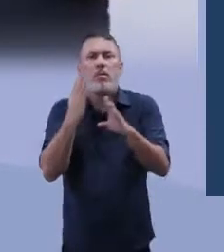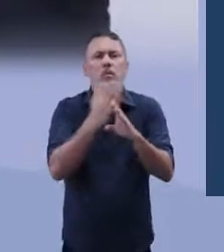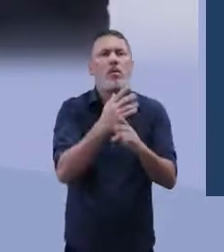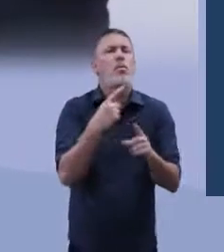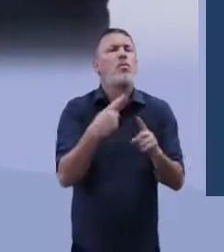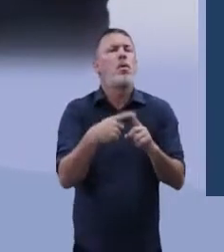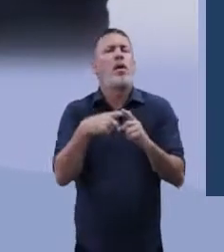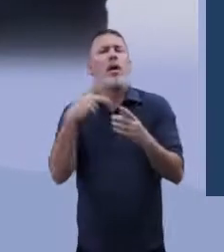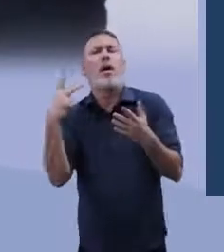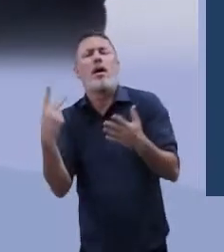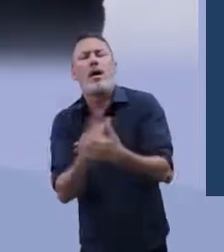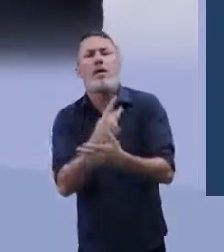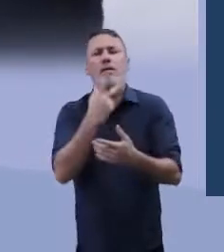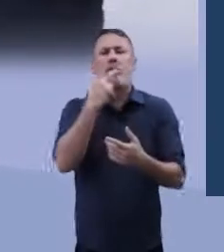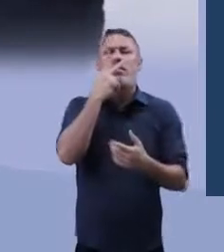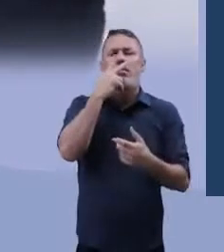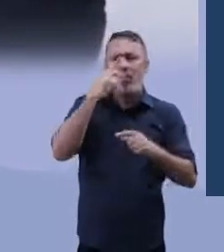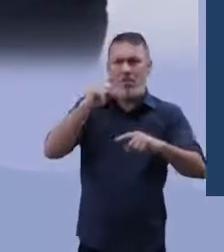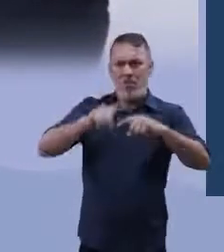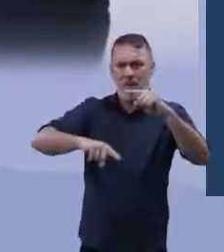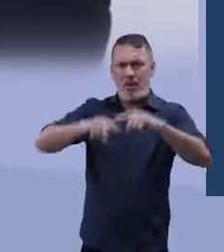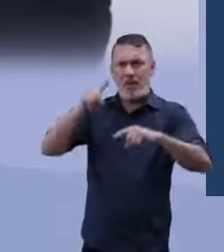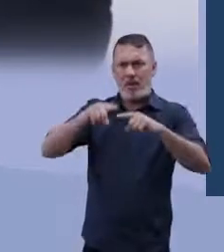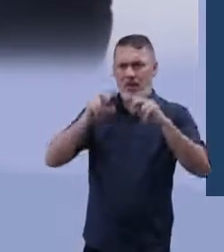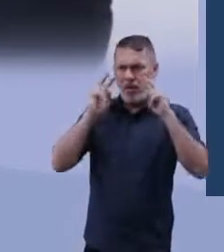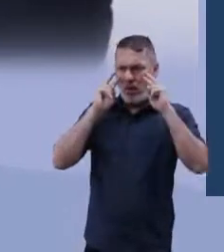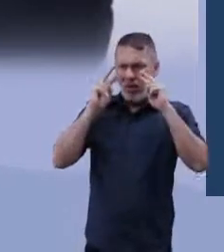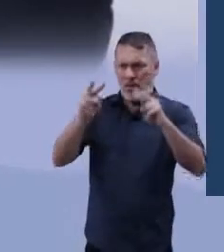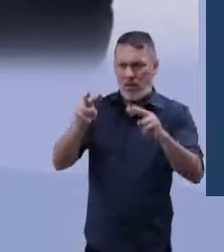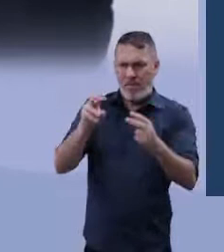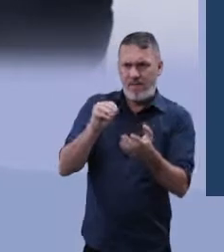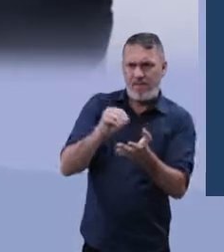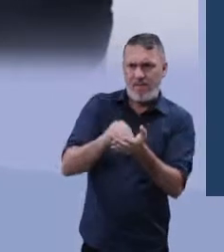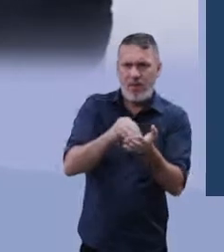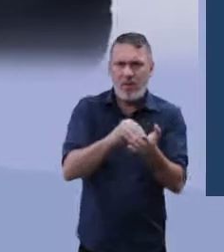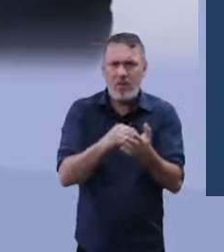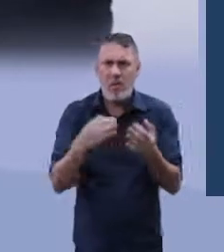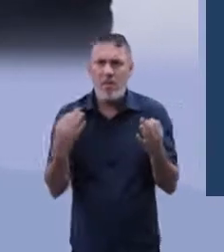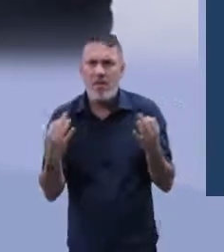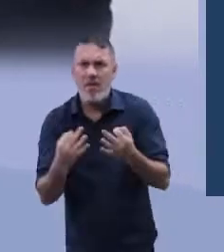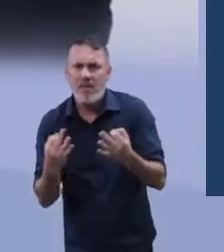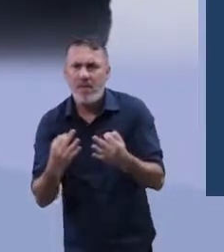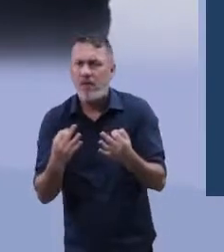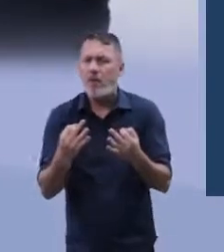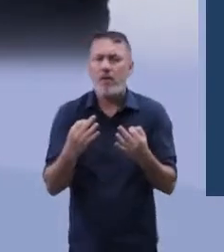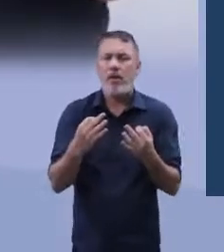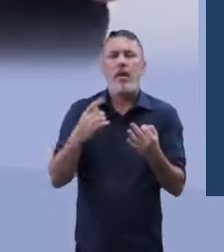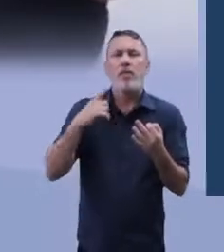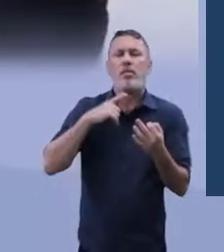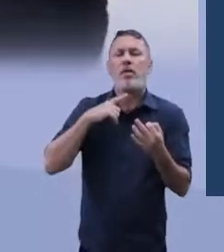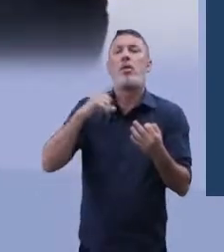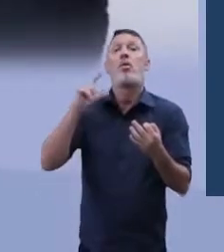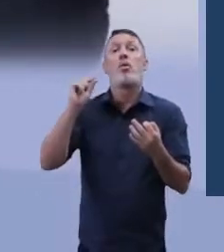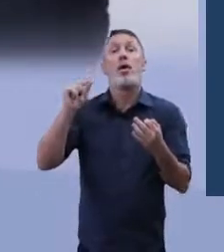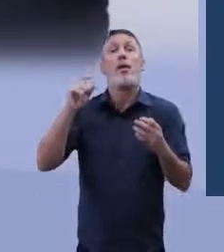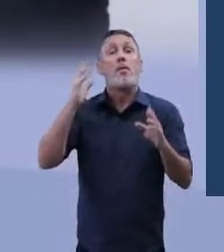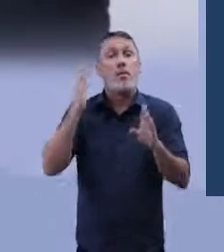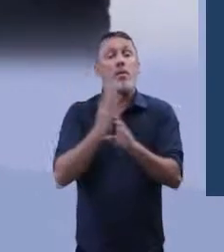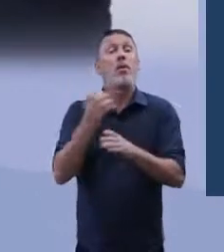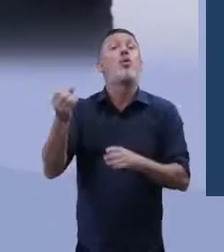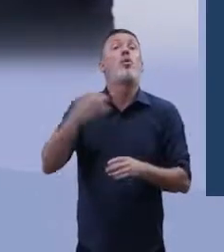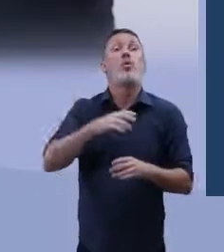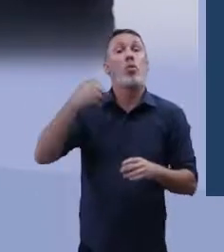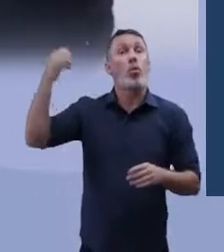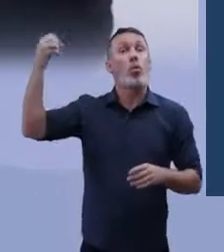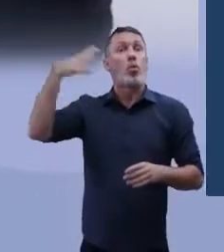O que causa imprecisão sobre um objeto? A luz. Então, eles vão descobrir, por meio da luz, que